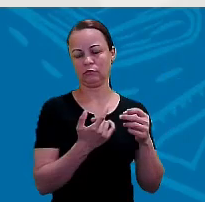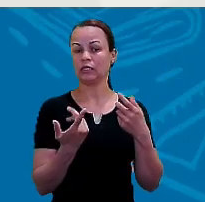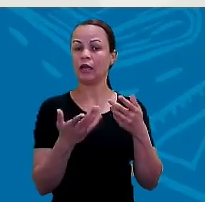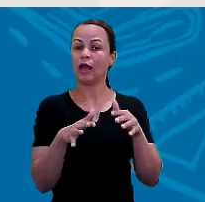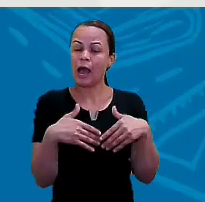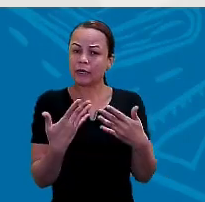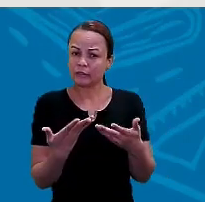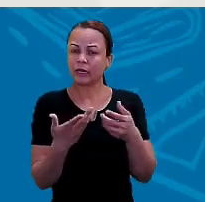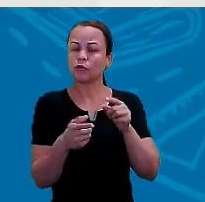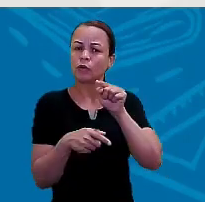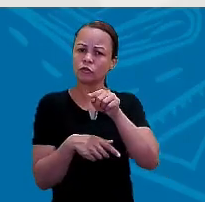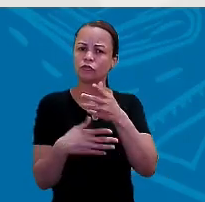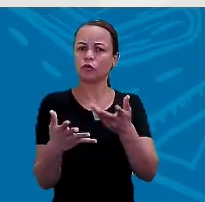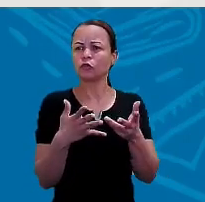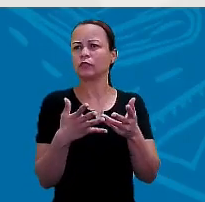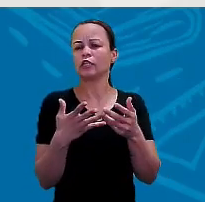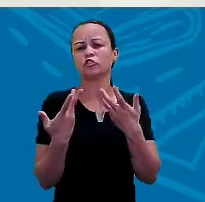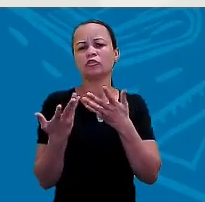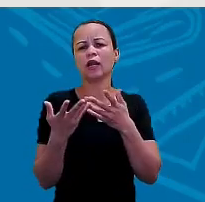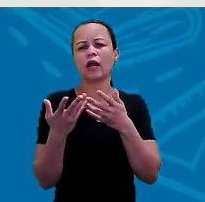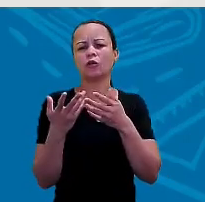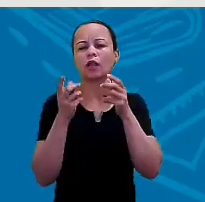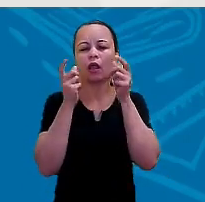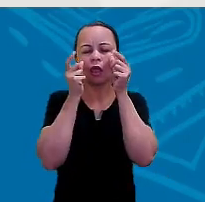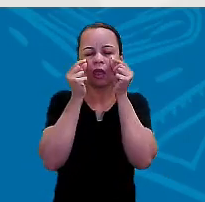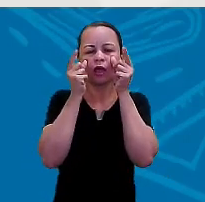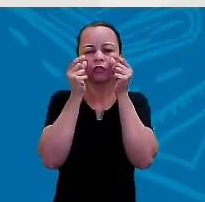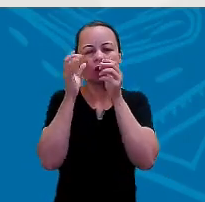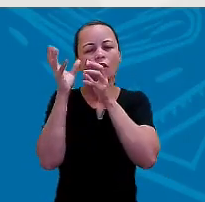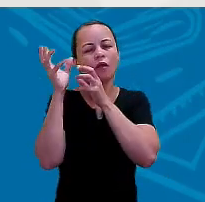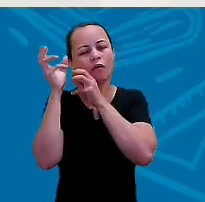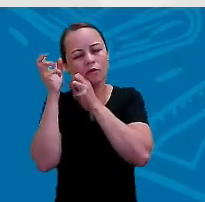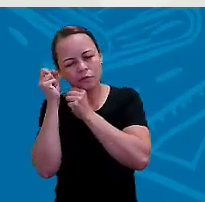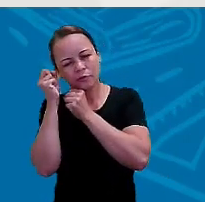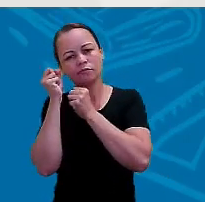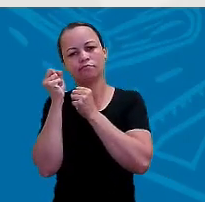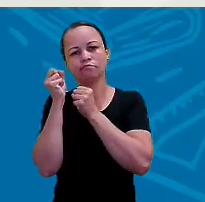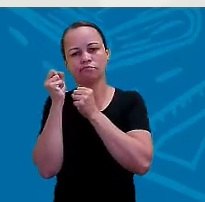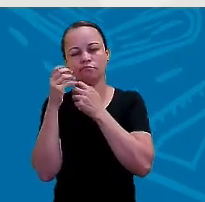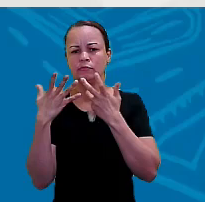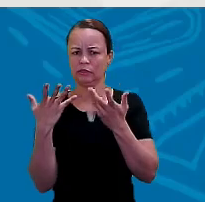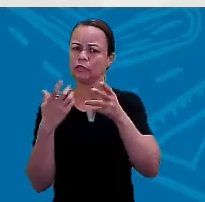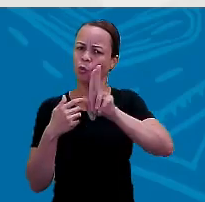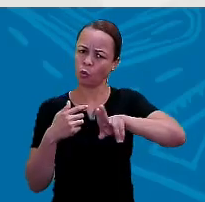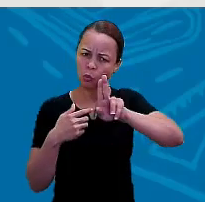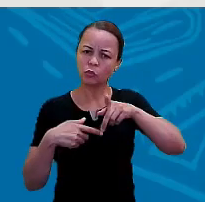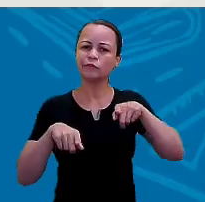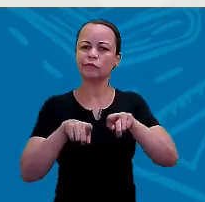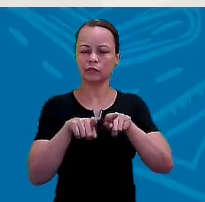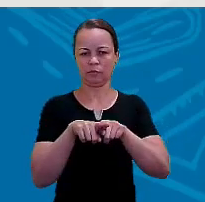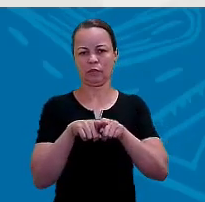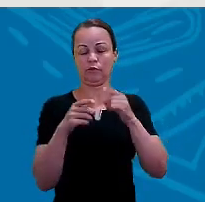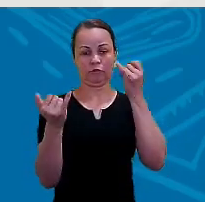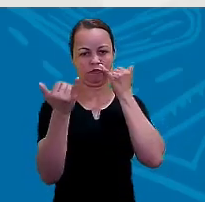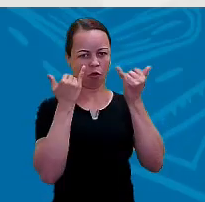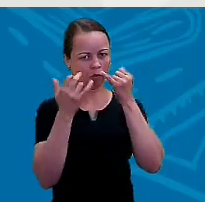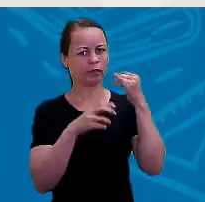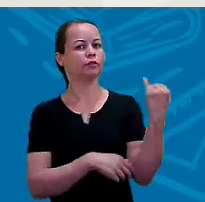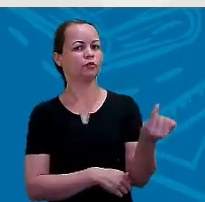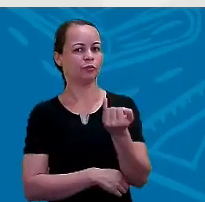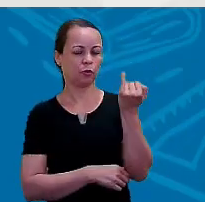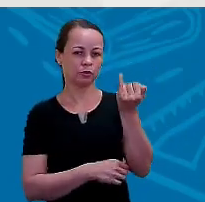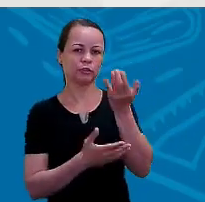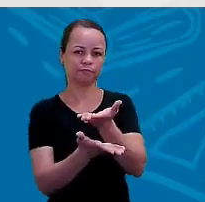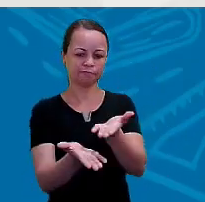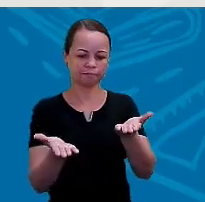estado circadiano, no estado de sono, no estado de não vigília. Então, guarde essas informações, porque fazem toda a diferença. Repito,